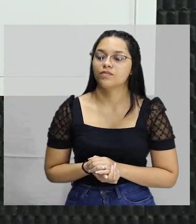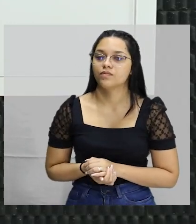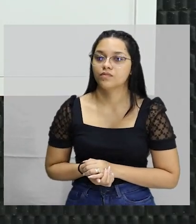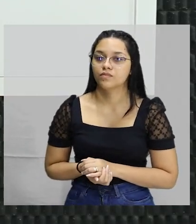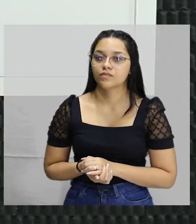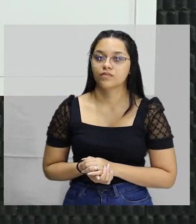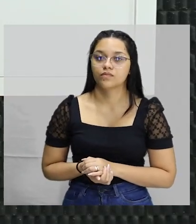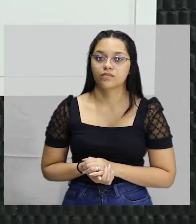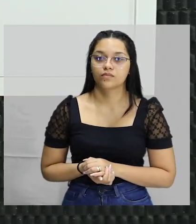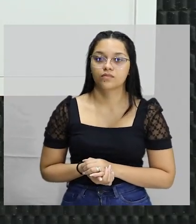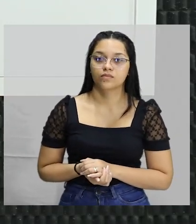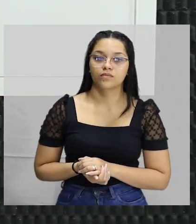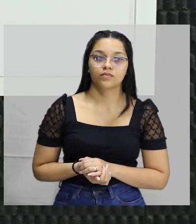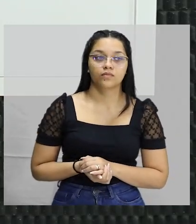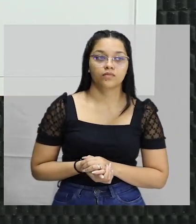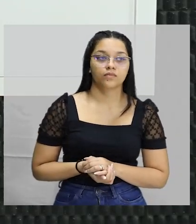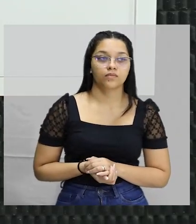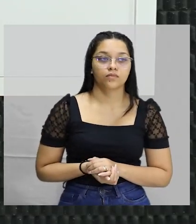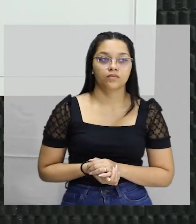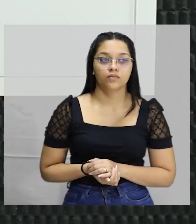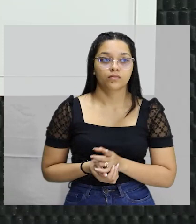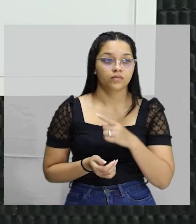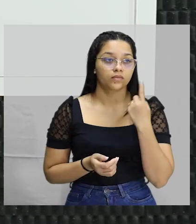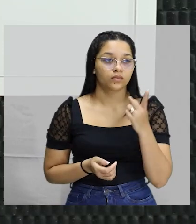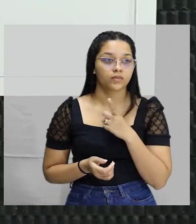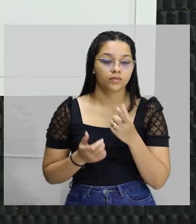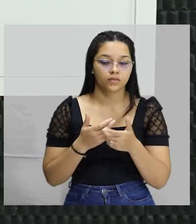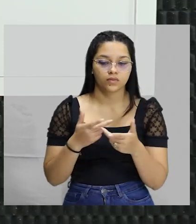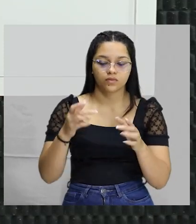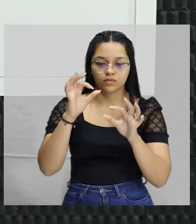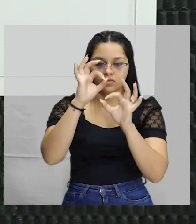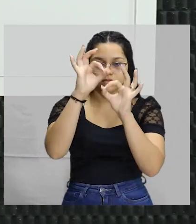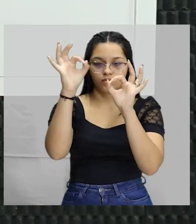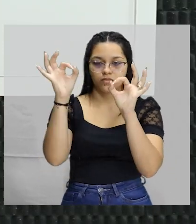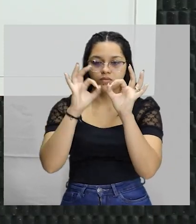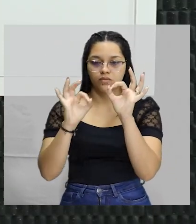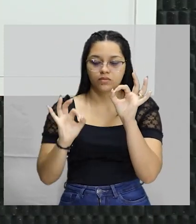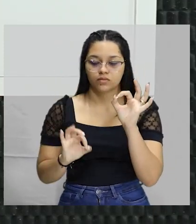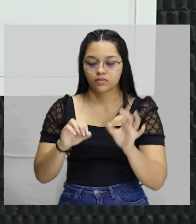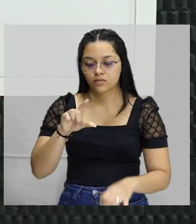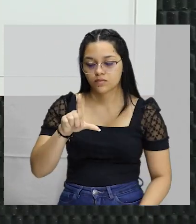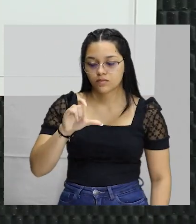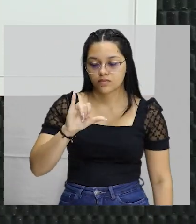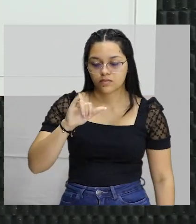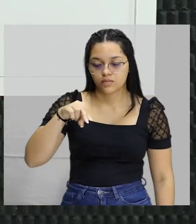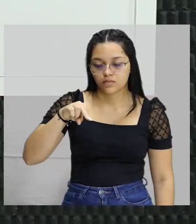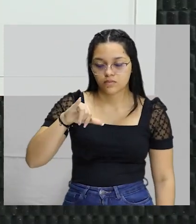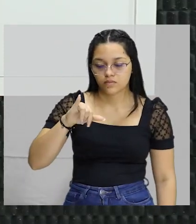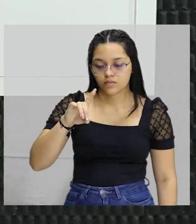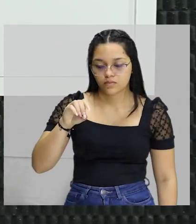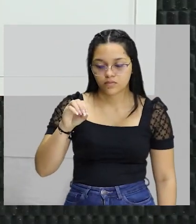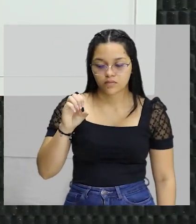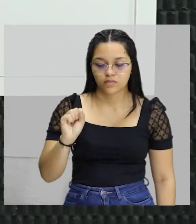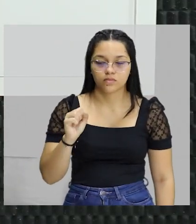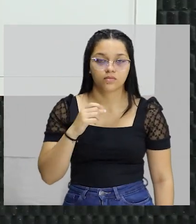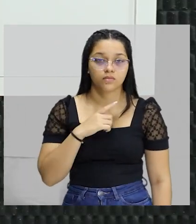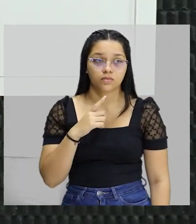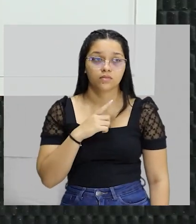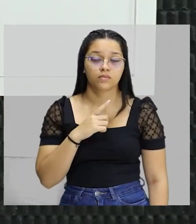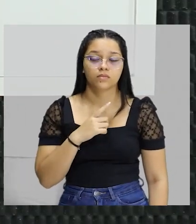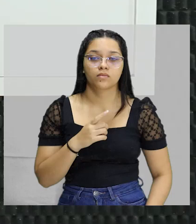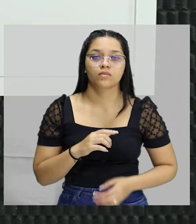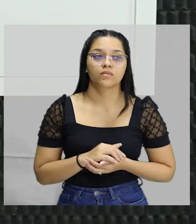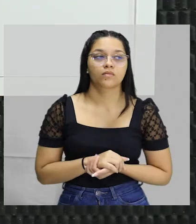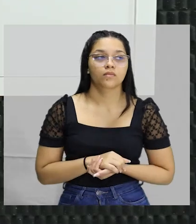parte, né? Então, nós temos aqui as partículas no líquido formando esta cadeia,